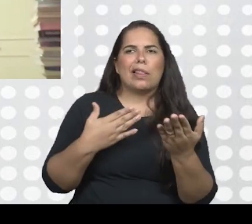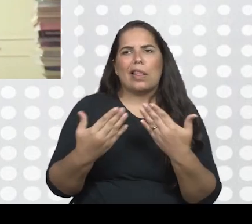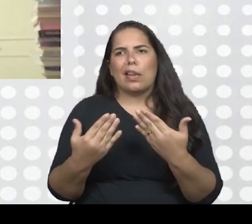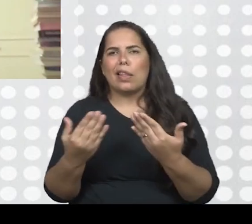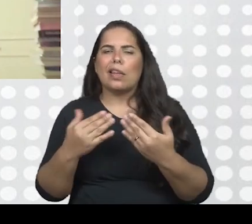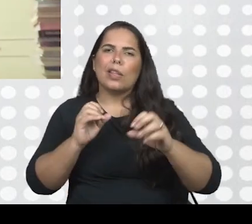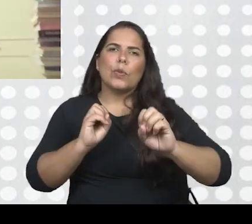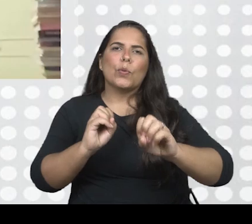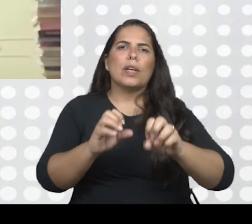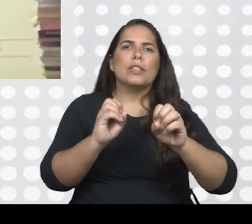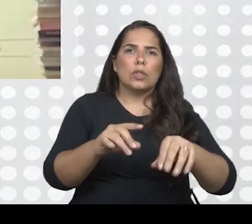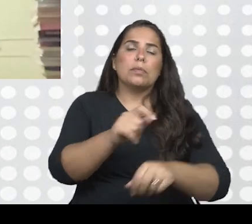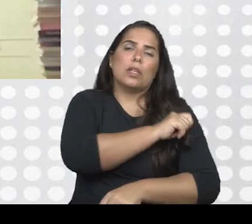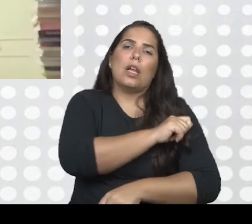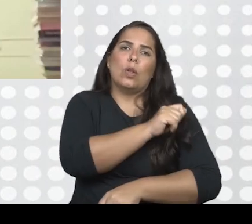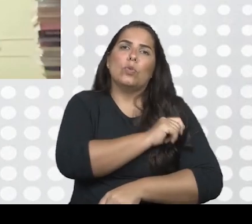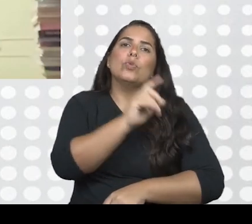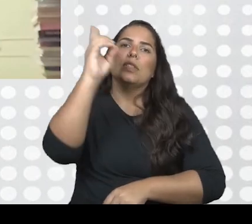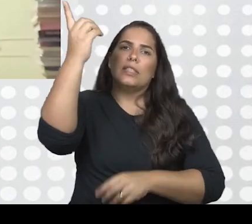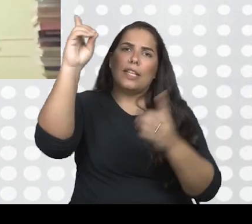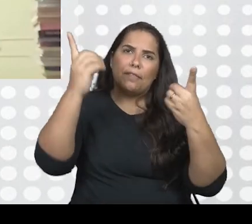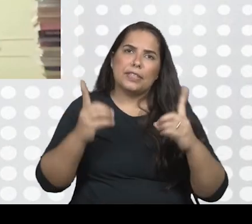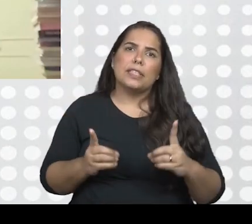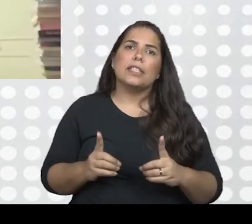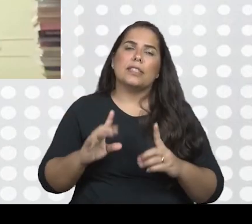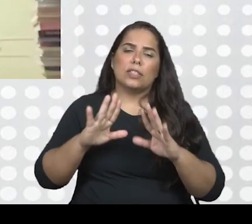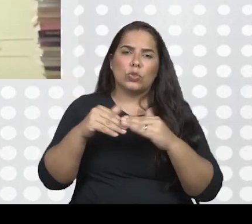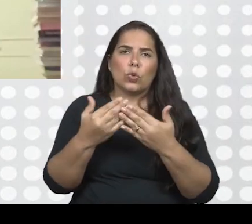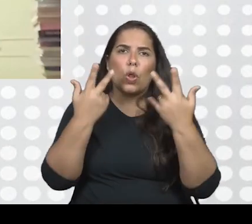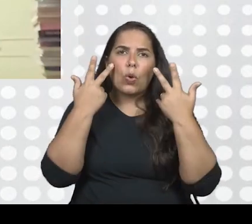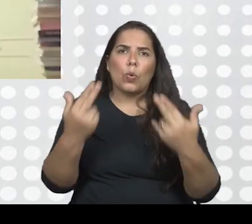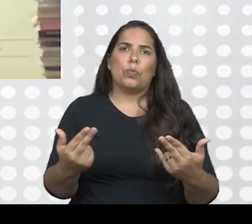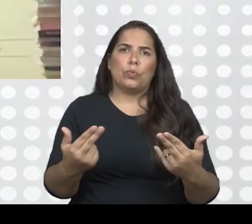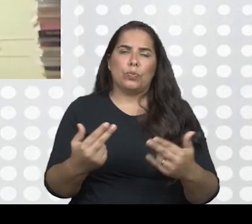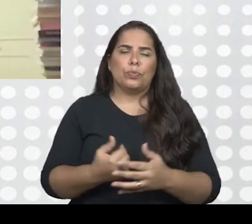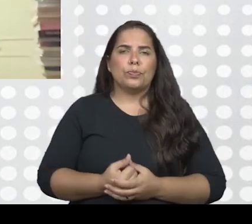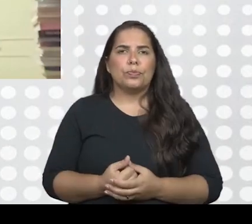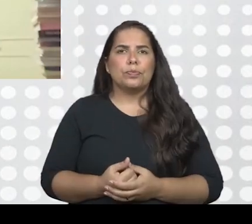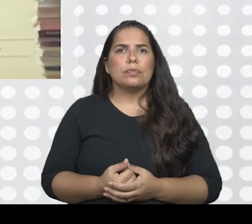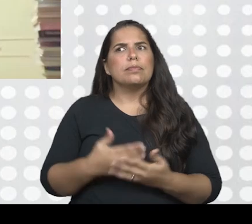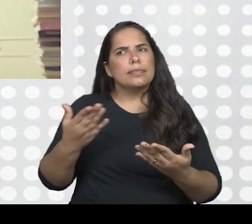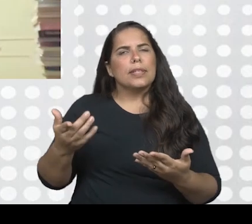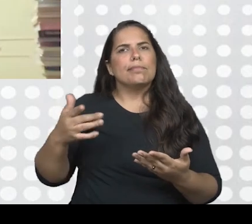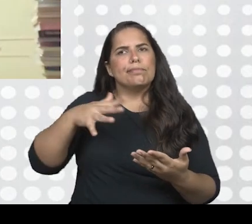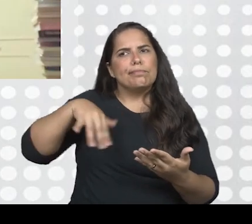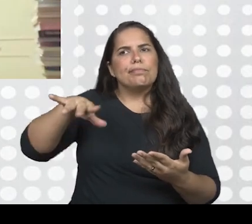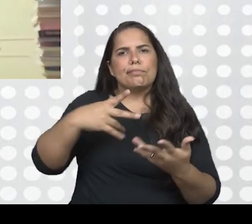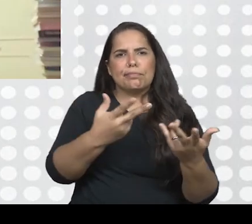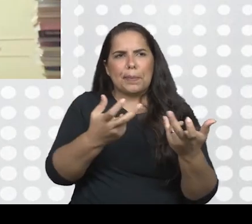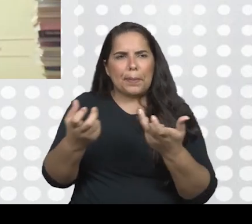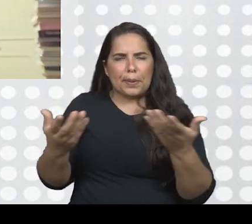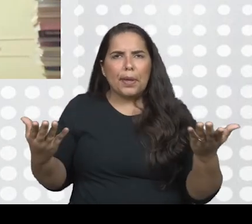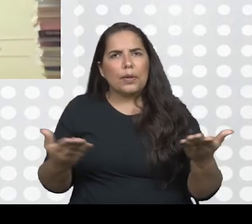atender educacionalmente estudantes com deficiências na escola comum regular. Diante do cenário